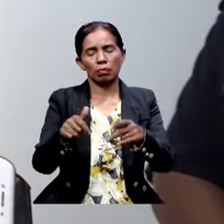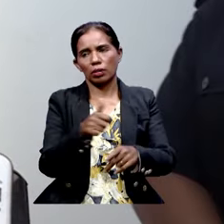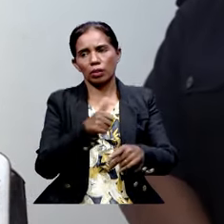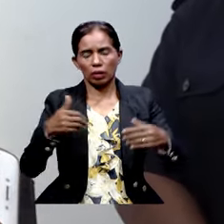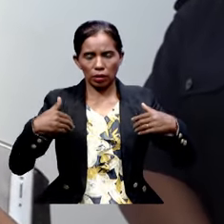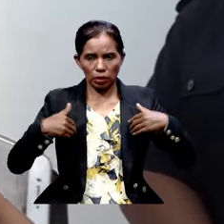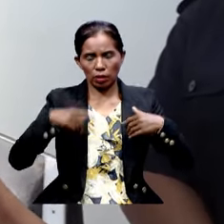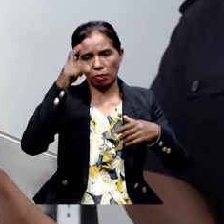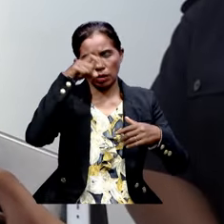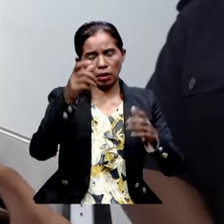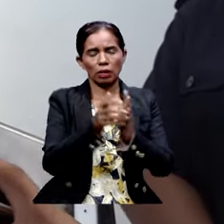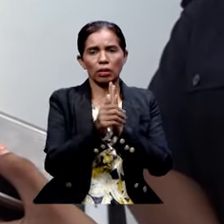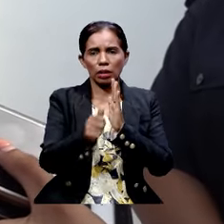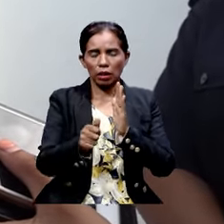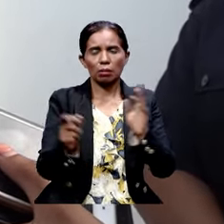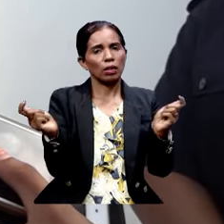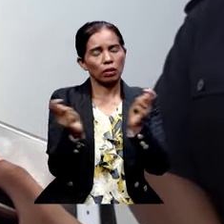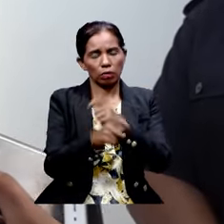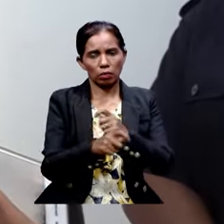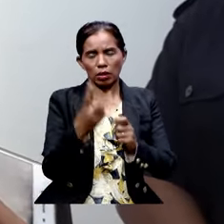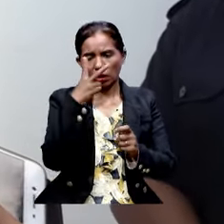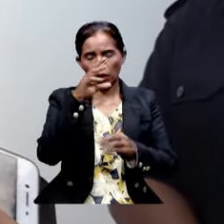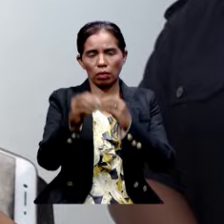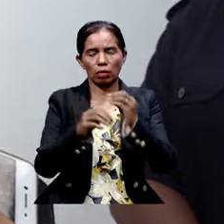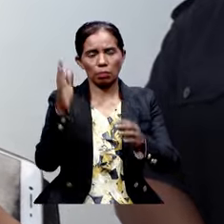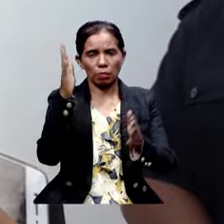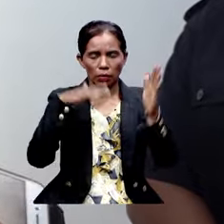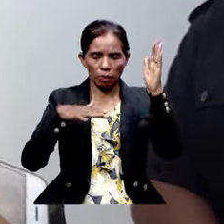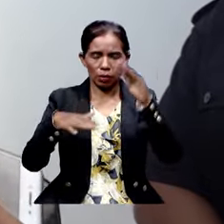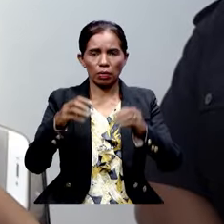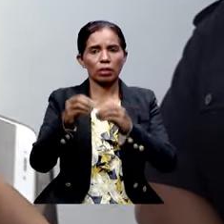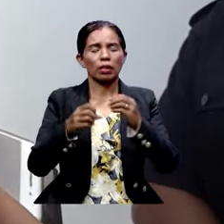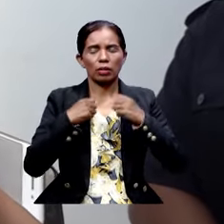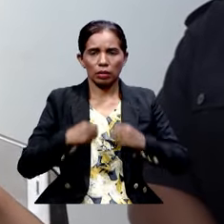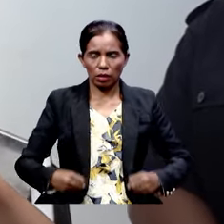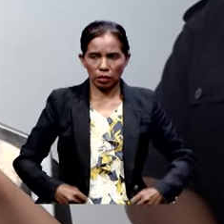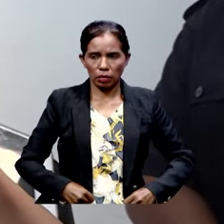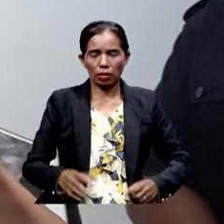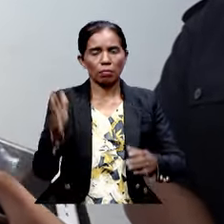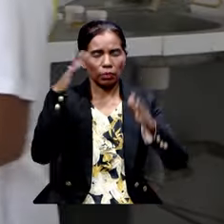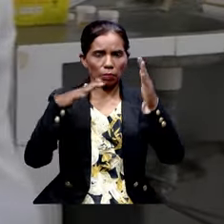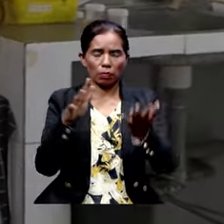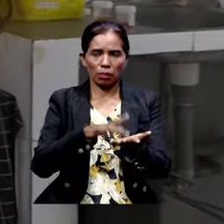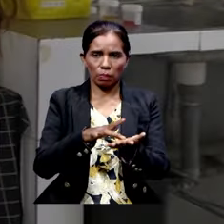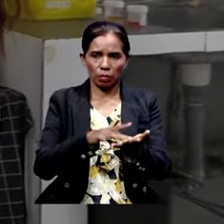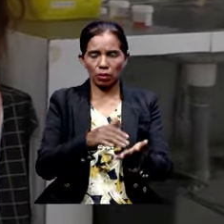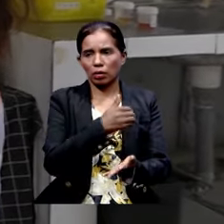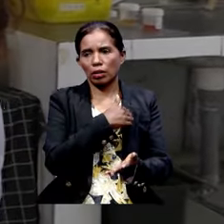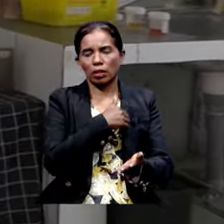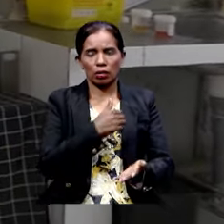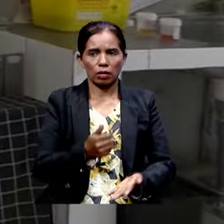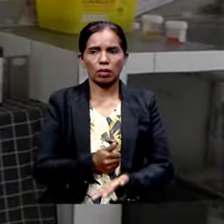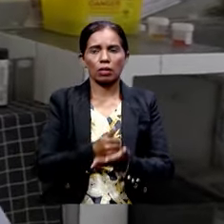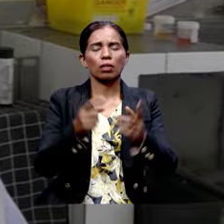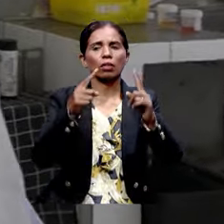iha capacidade bele troca, hodi resolve problema iha setor Saudi, liu problema falta e moruk nebe sedako resolve